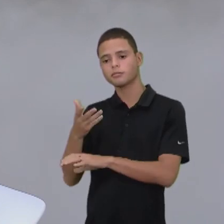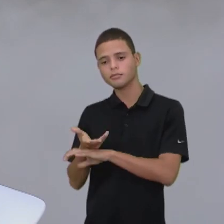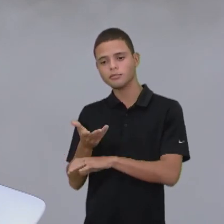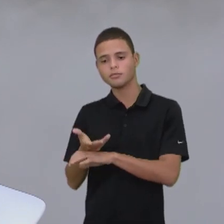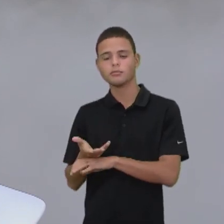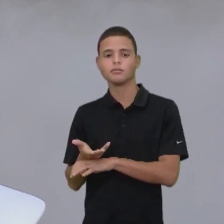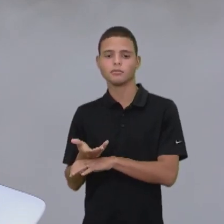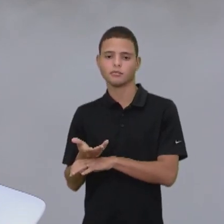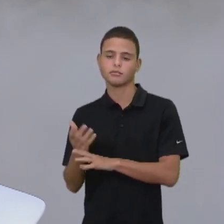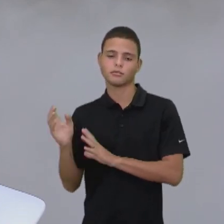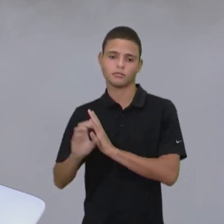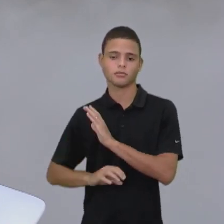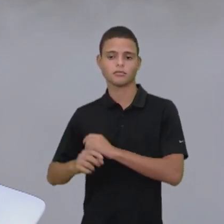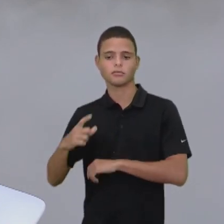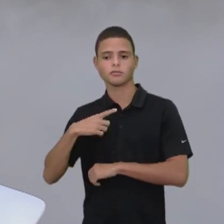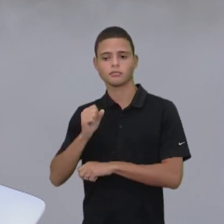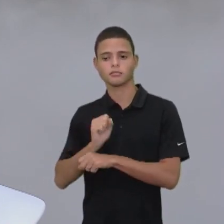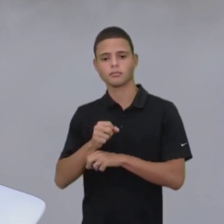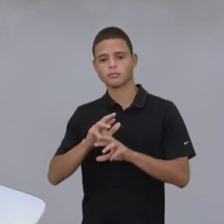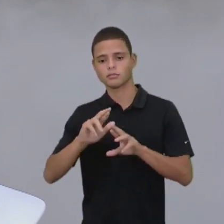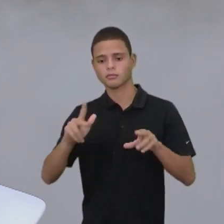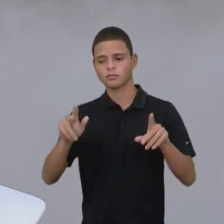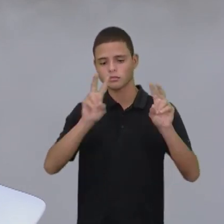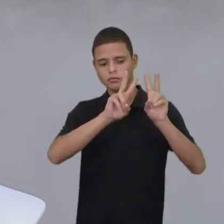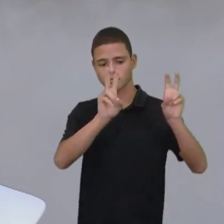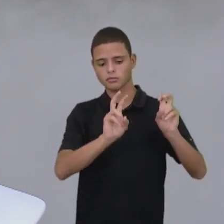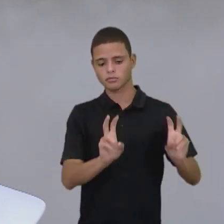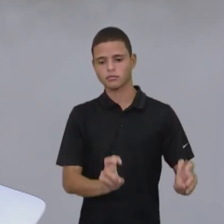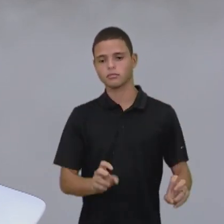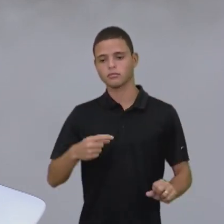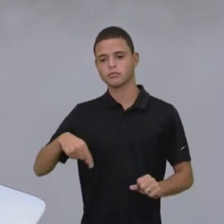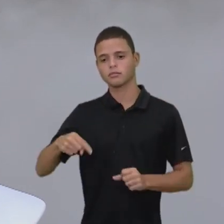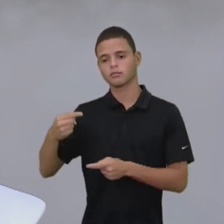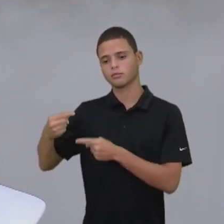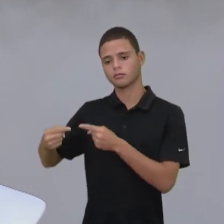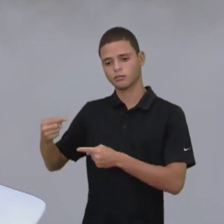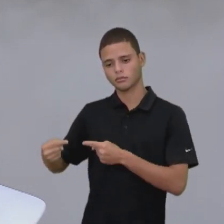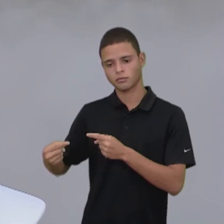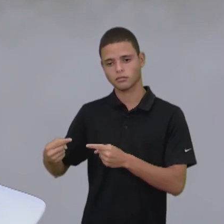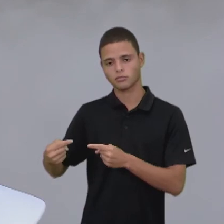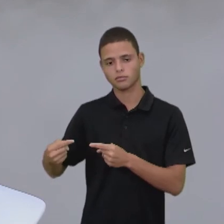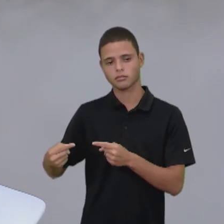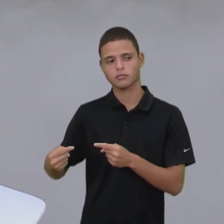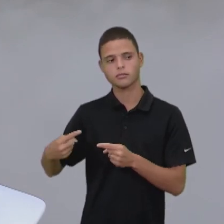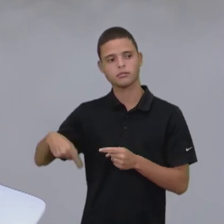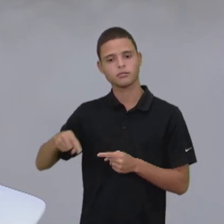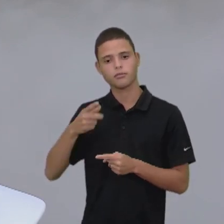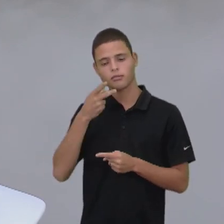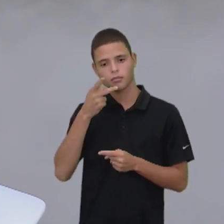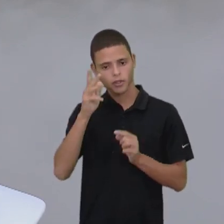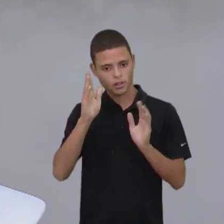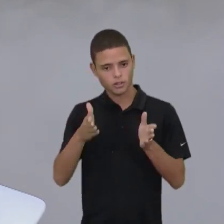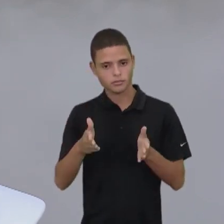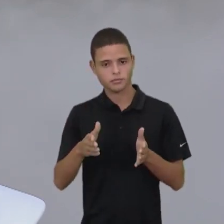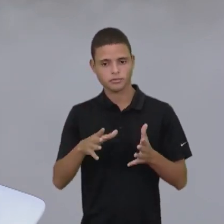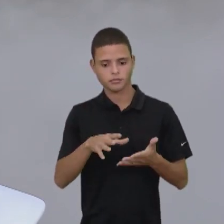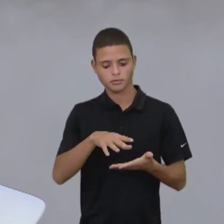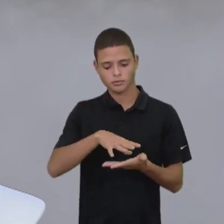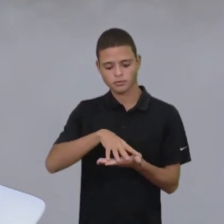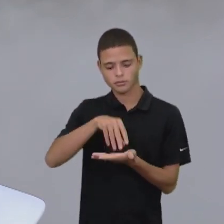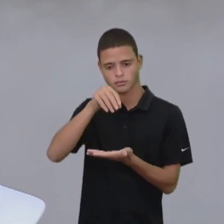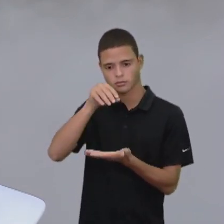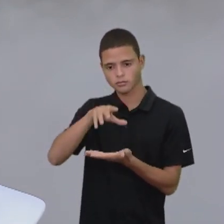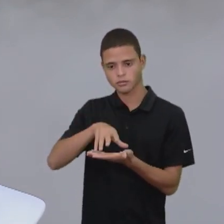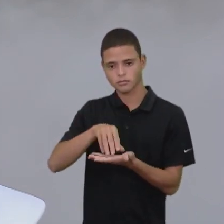gente traz, né, então, aí diversos temas para a gente debater, E como a gente está falando do solo, a